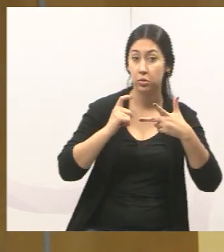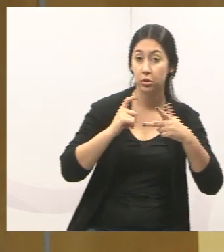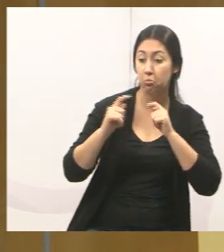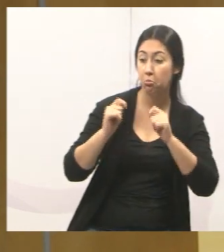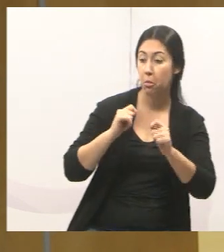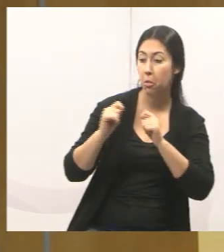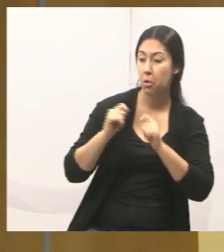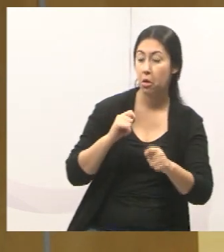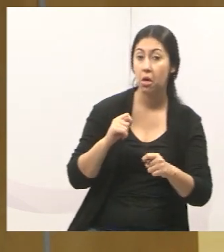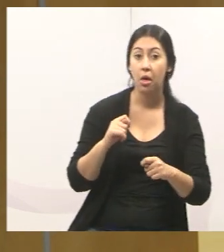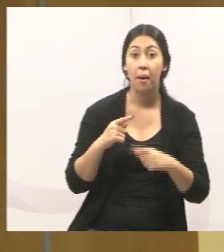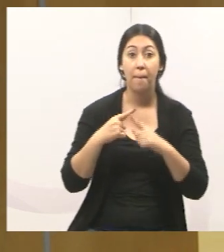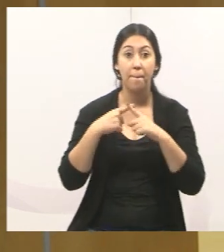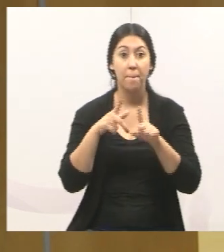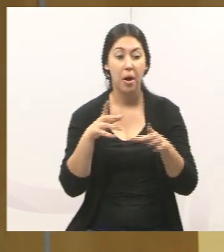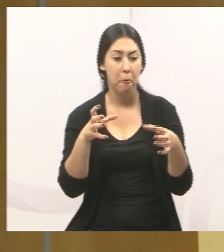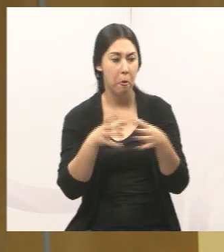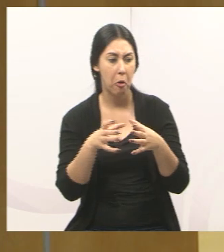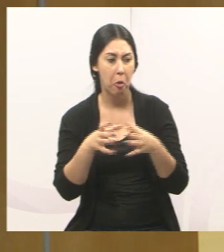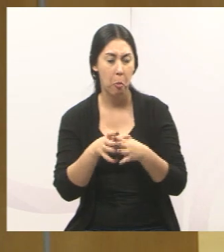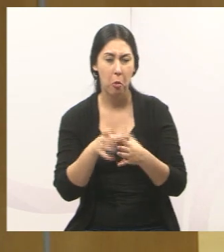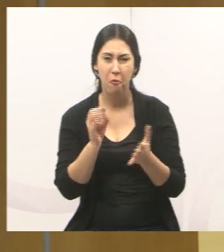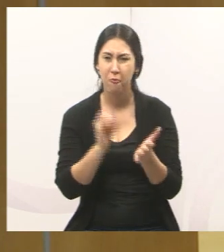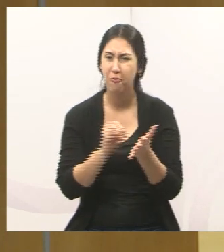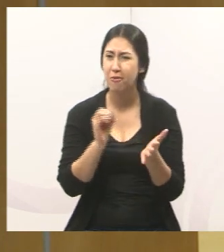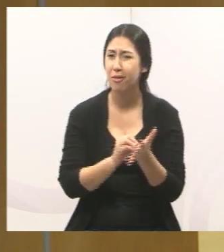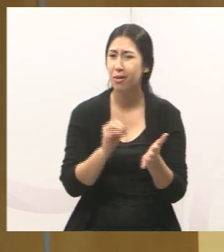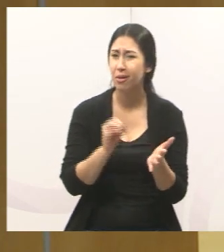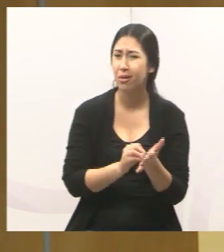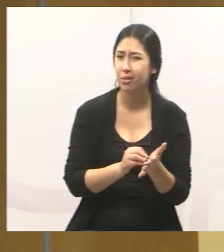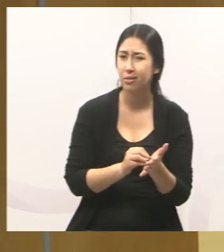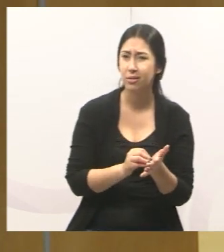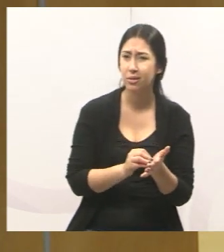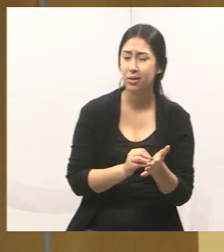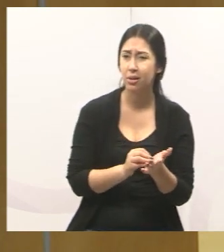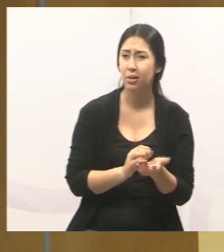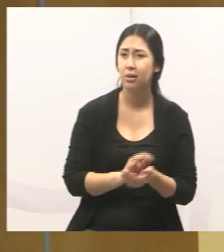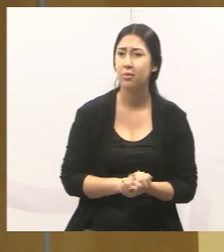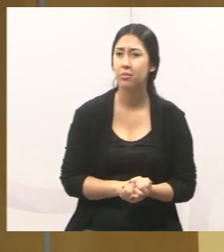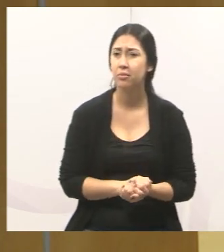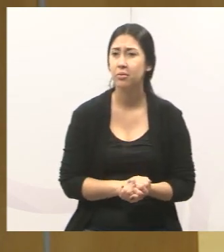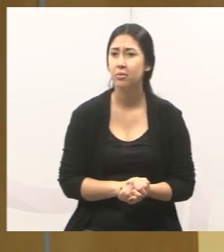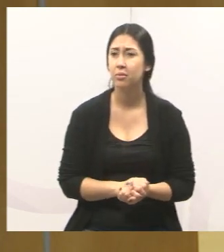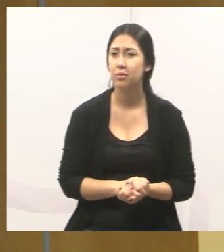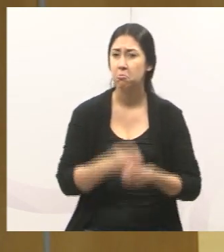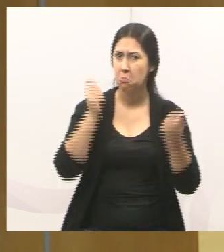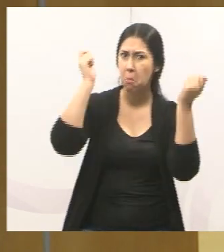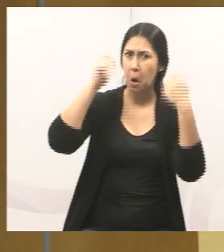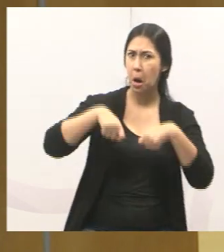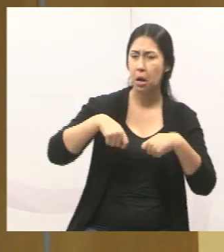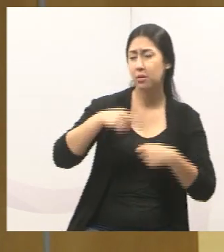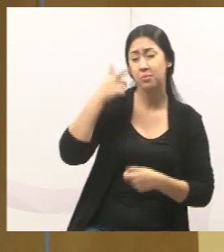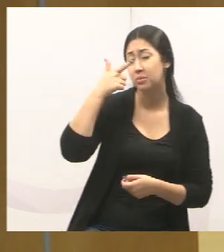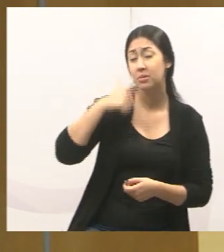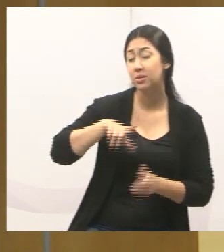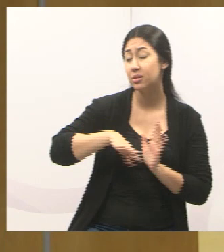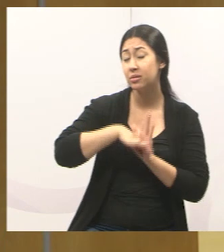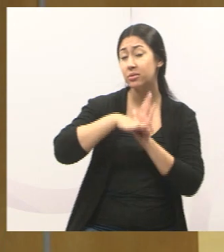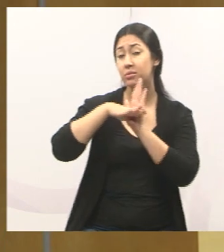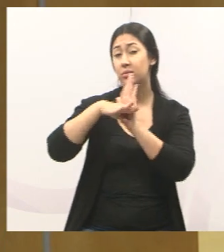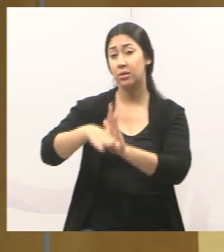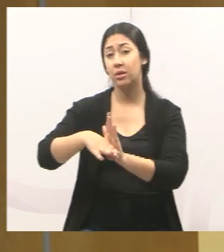equipe preparada, né, bem, com bastante competência para ajudar o